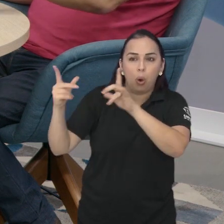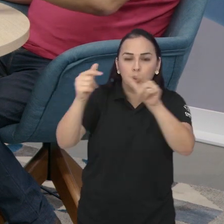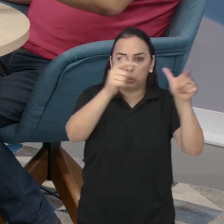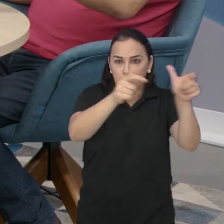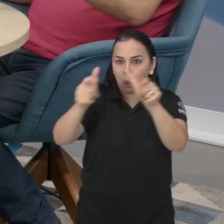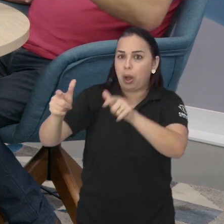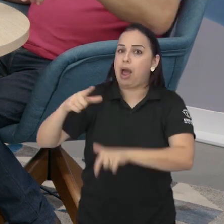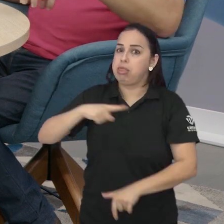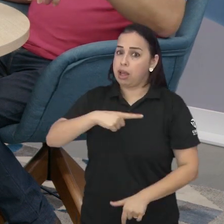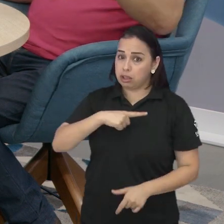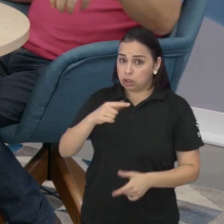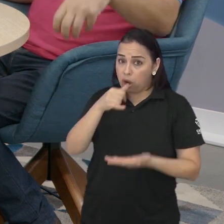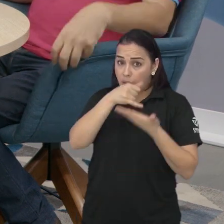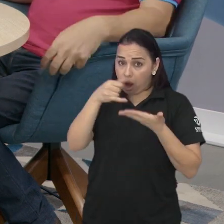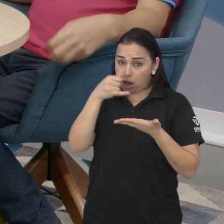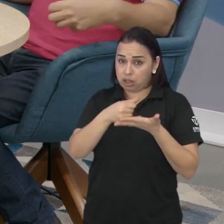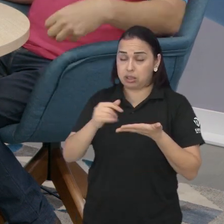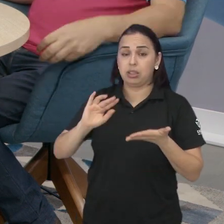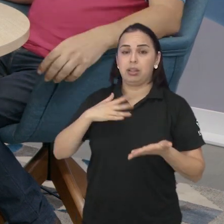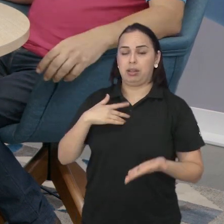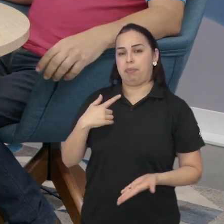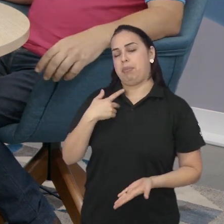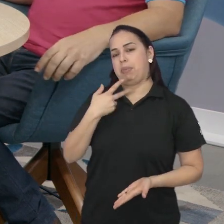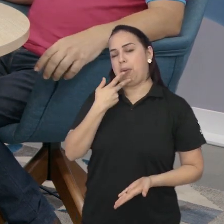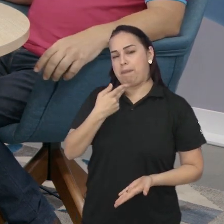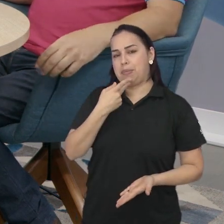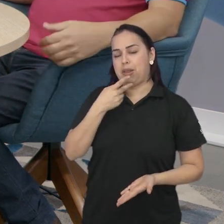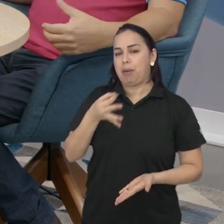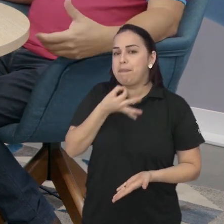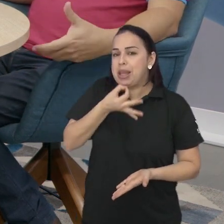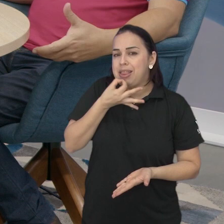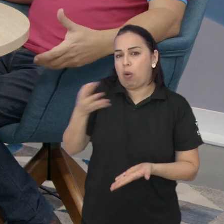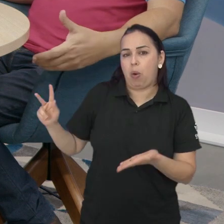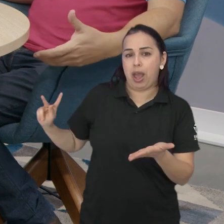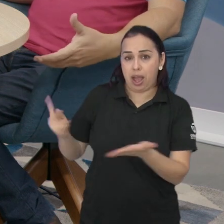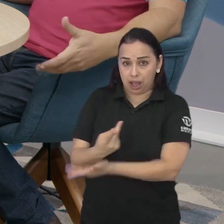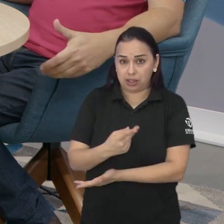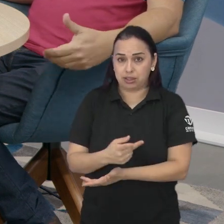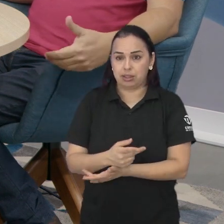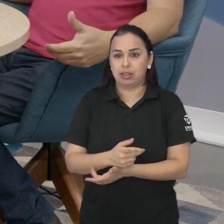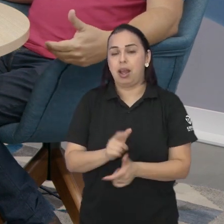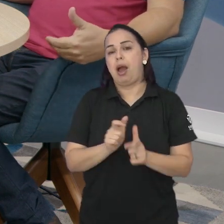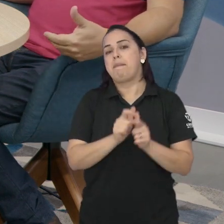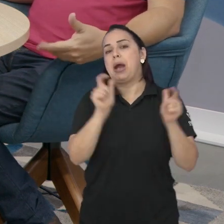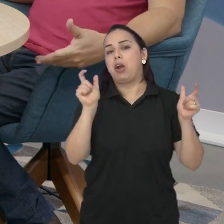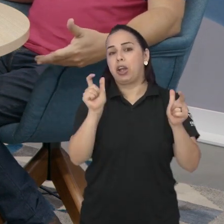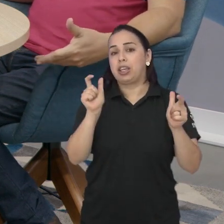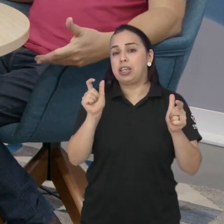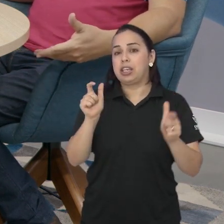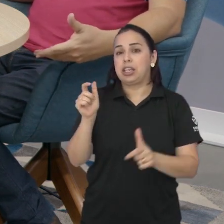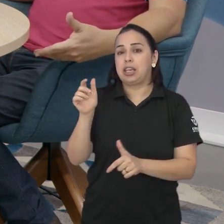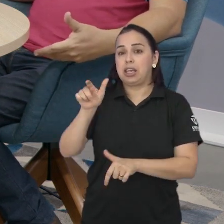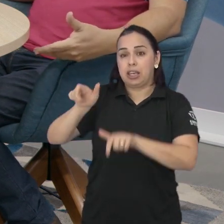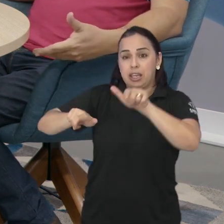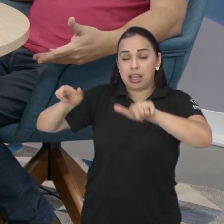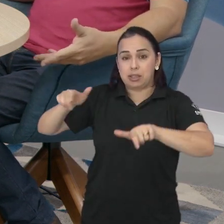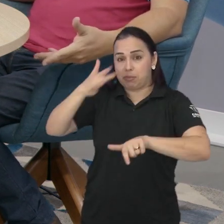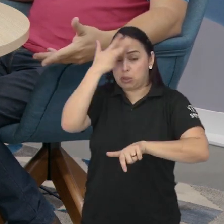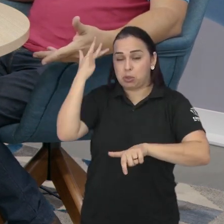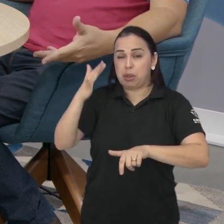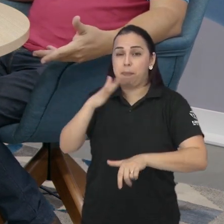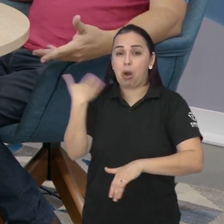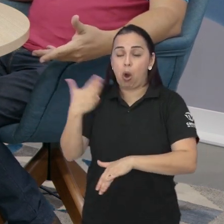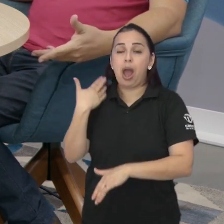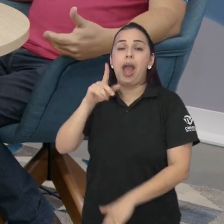humana, de formas equivocadas, no meu ponto de vista, porque hoje a gente sabe, a maior droga que mata no Brasil é o